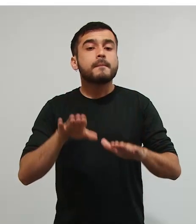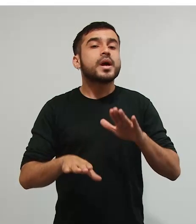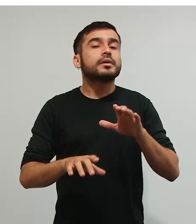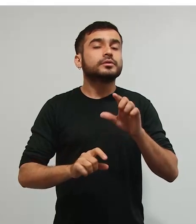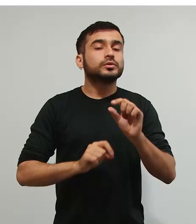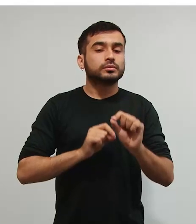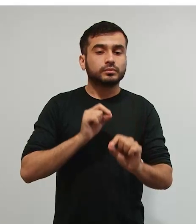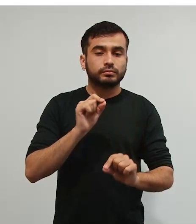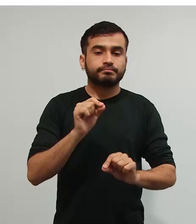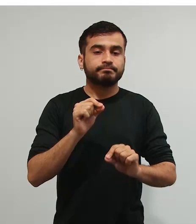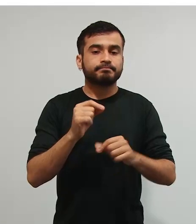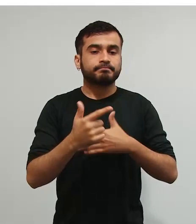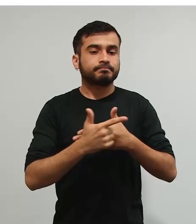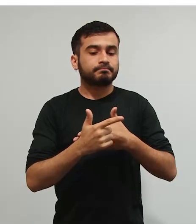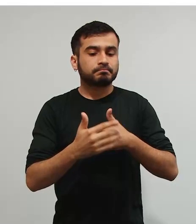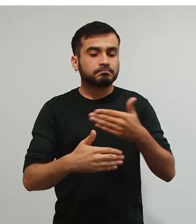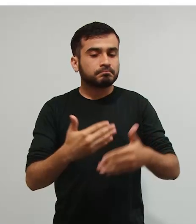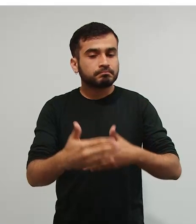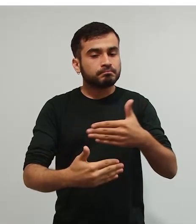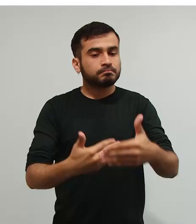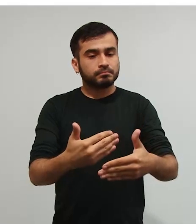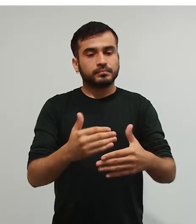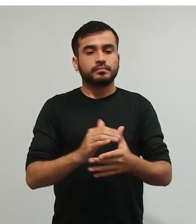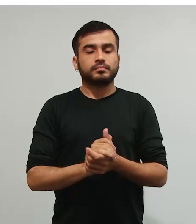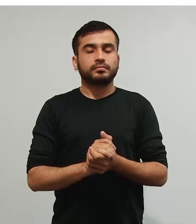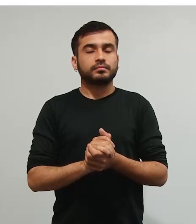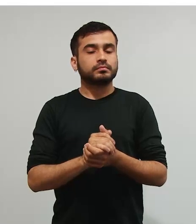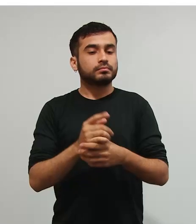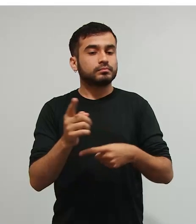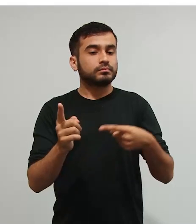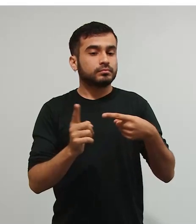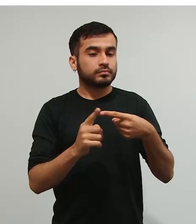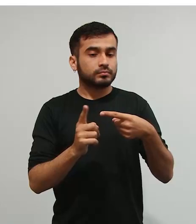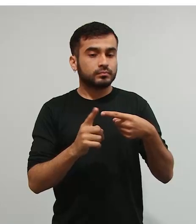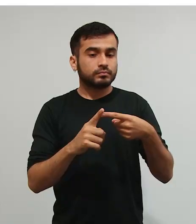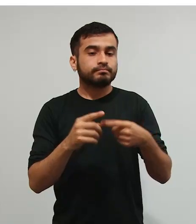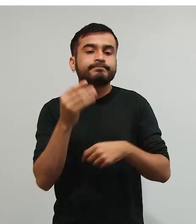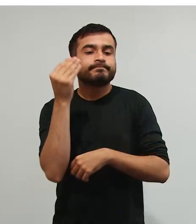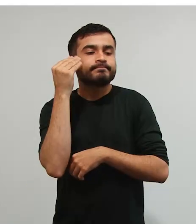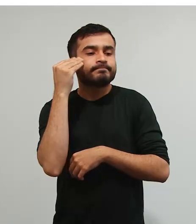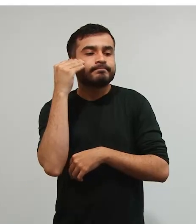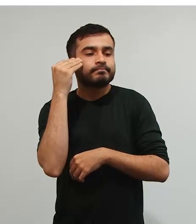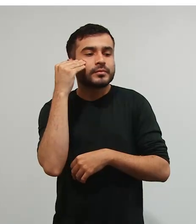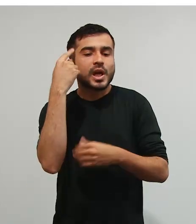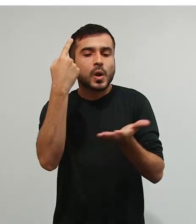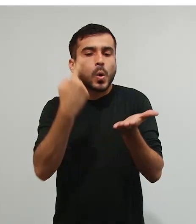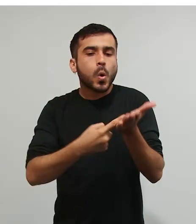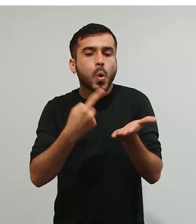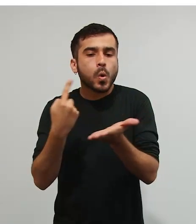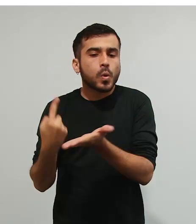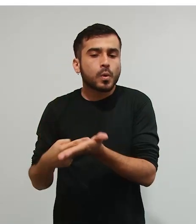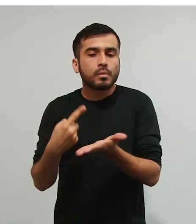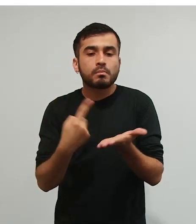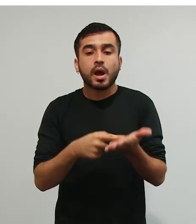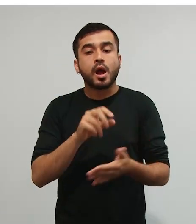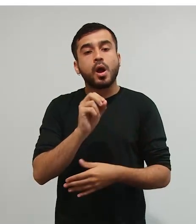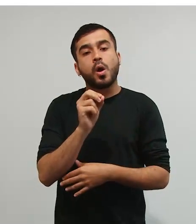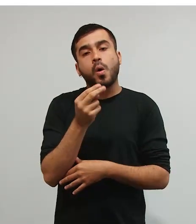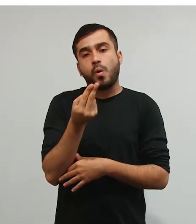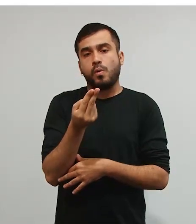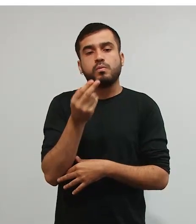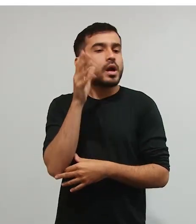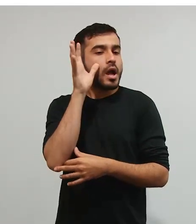adoção de algumas providências. Quais são elas? Primeiro, tentar uma conciliação ou uma